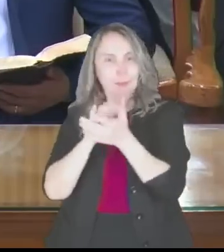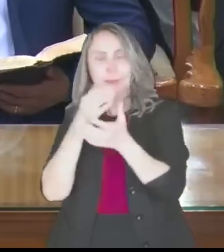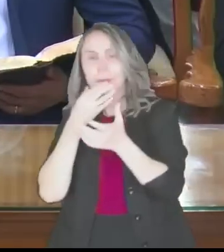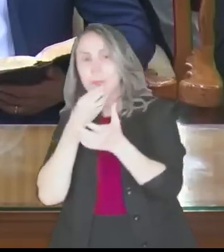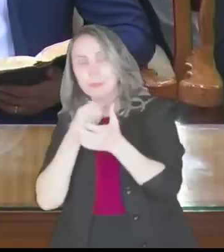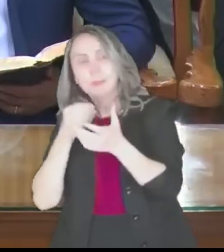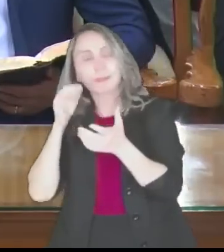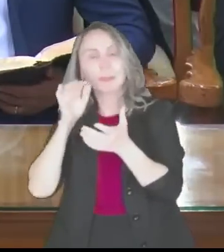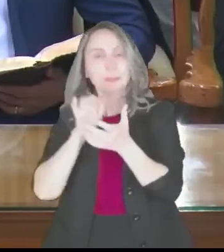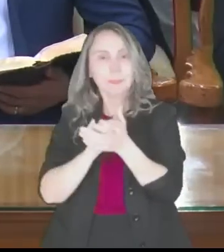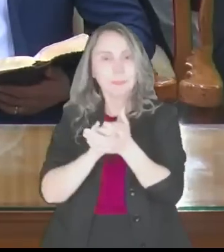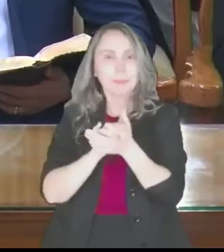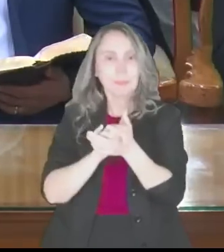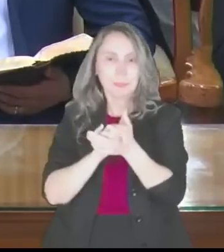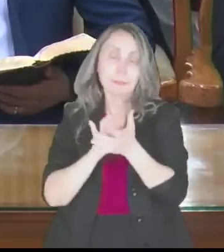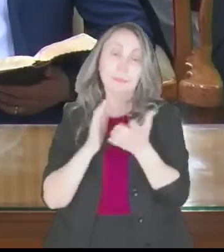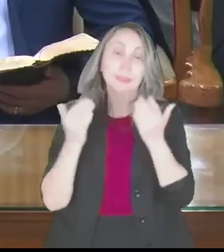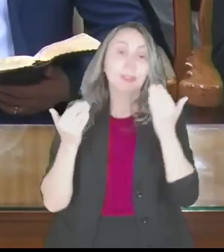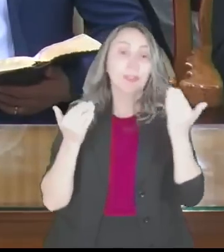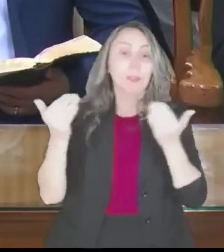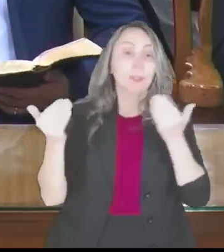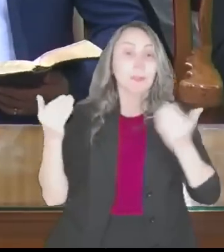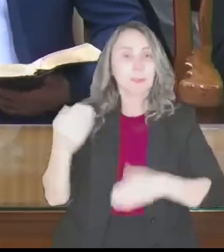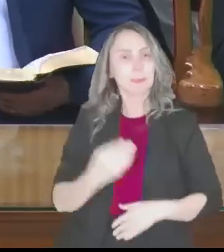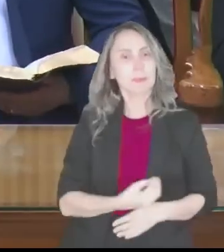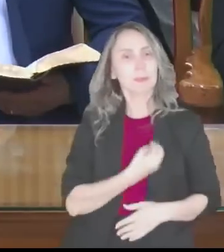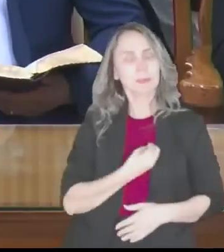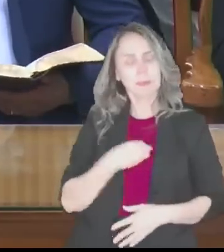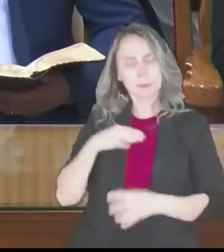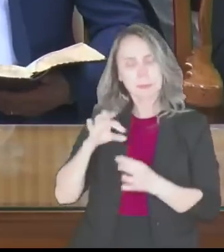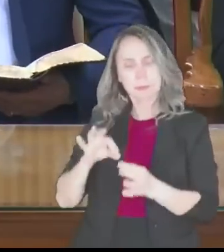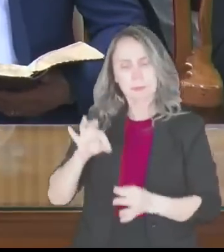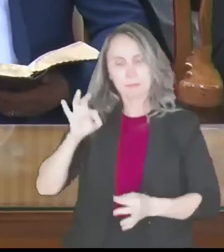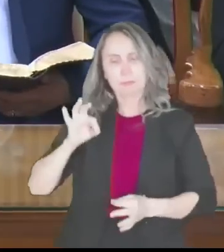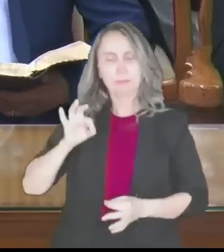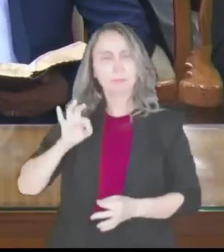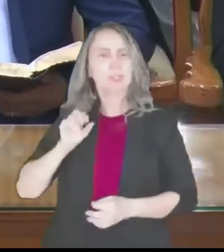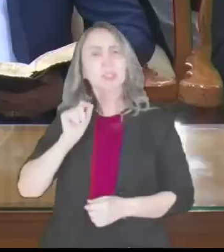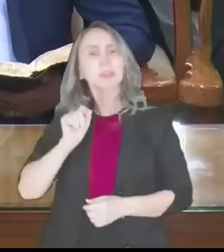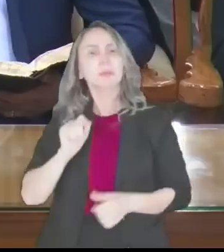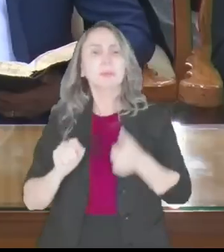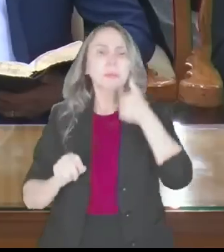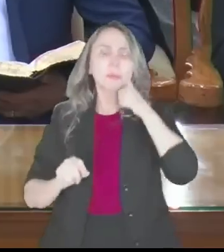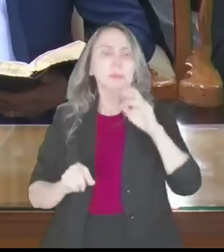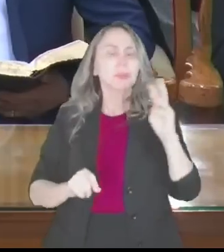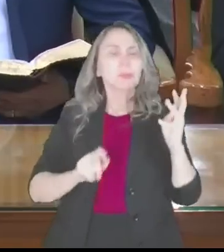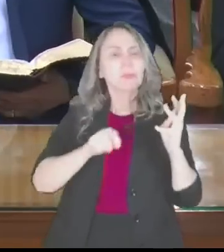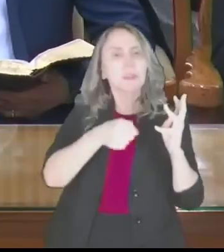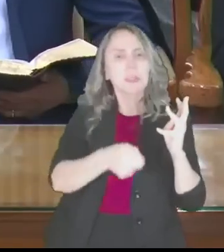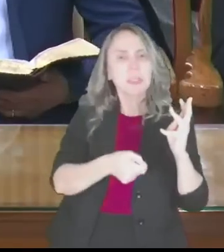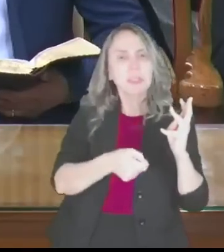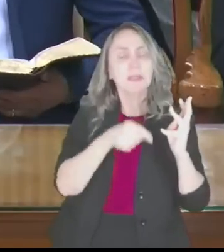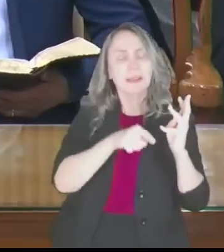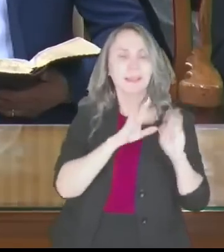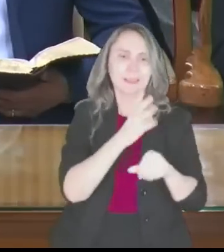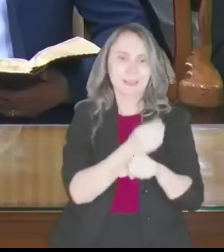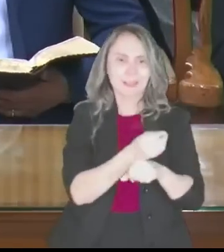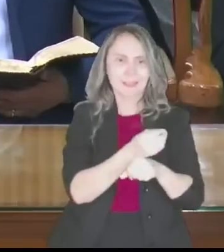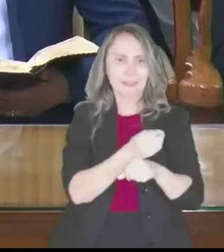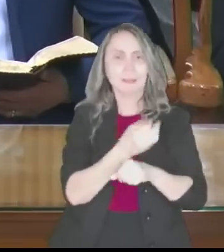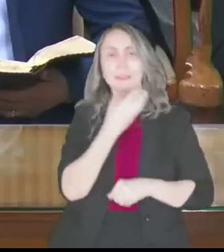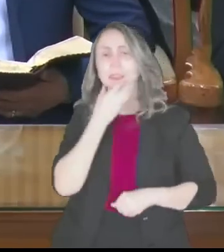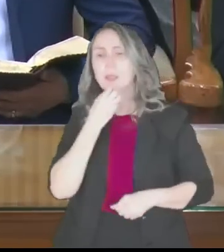isso na vida espiritual? Quem é a noiva? Quem é a noiva? A igreja. Quem é o noivo da igreja? Jesus. O esposo da igreja,